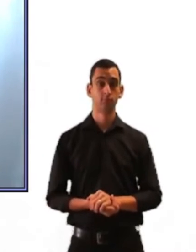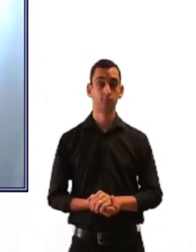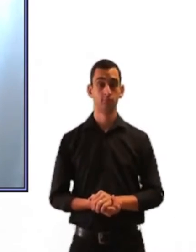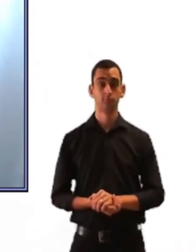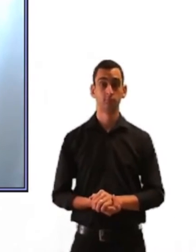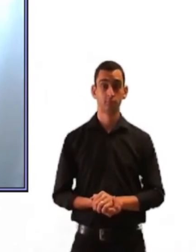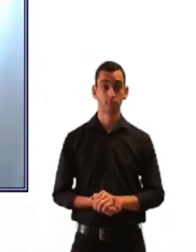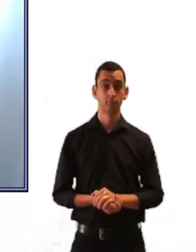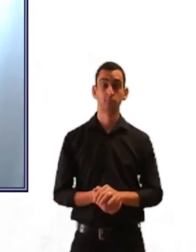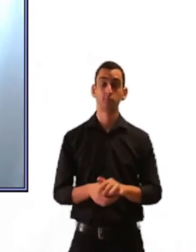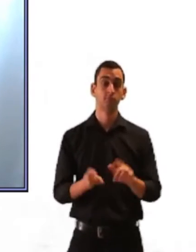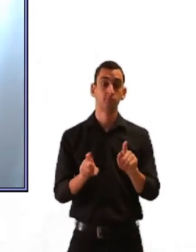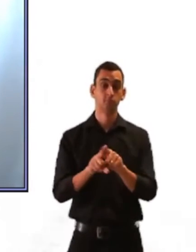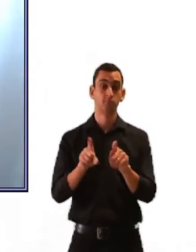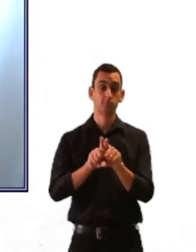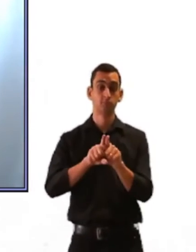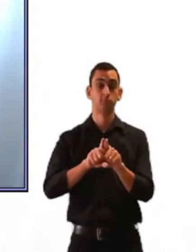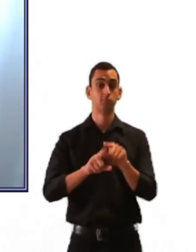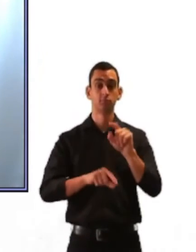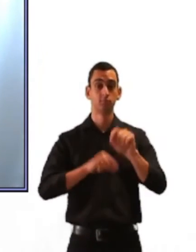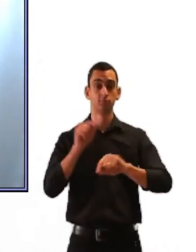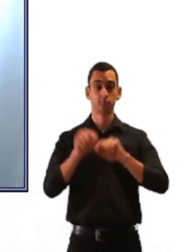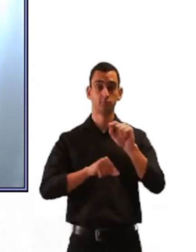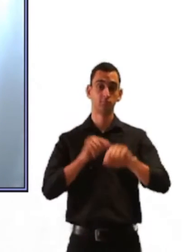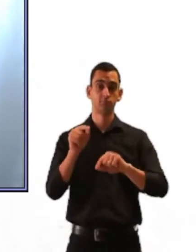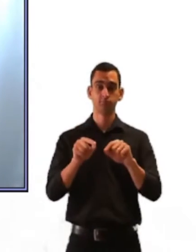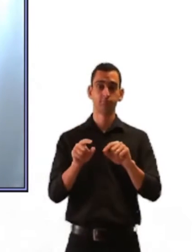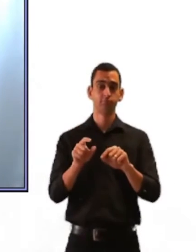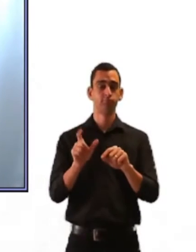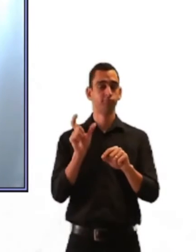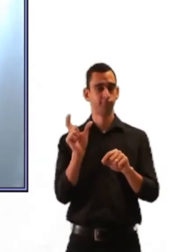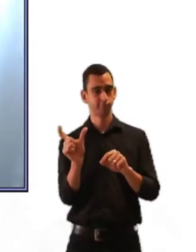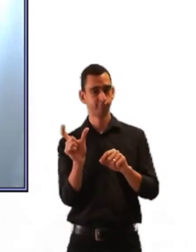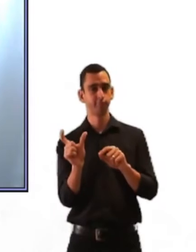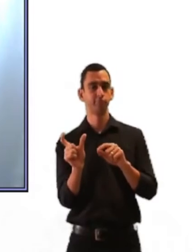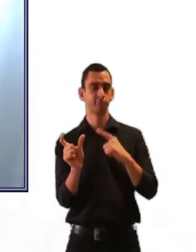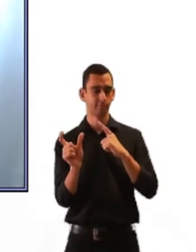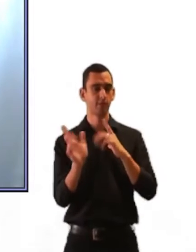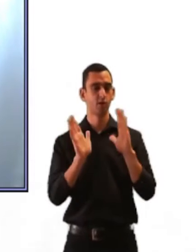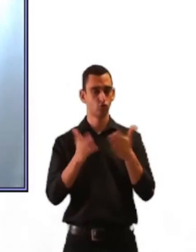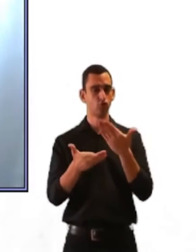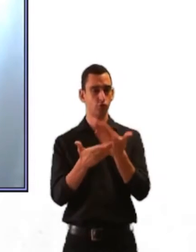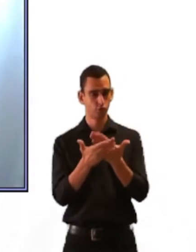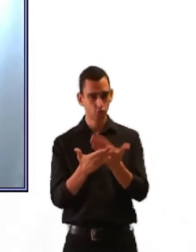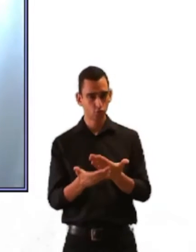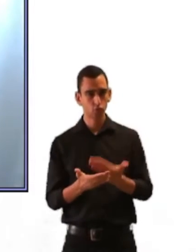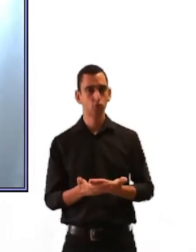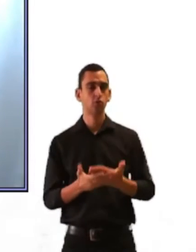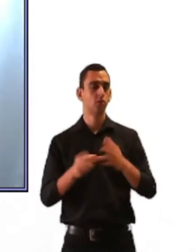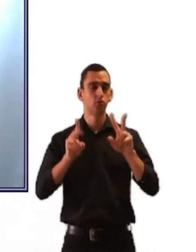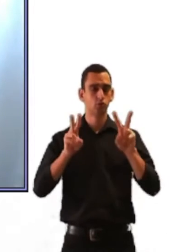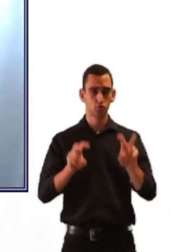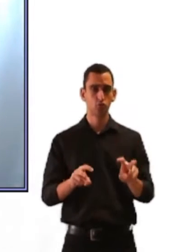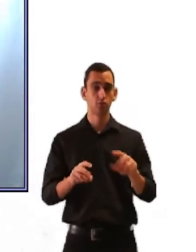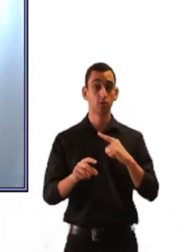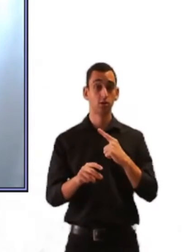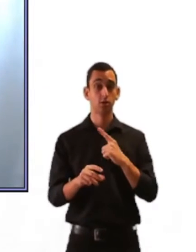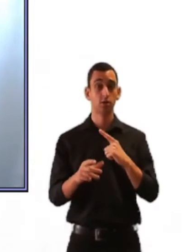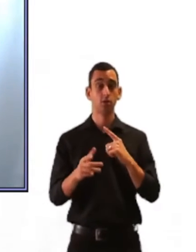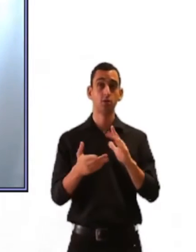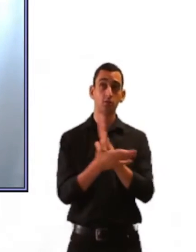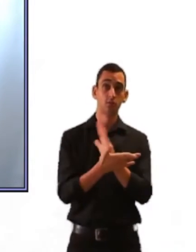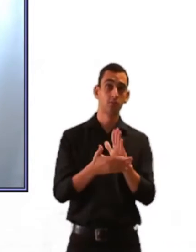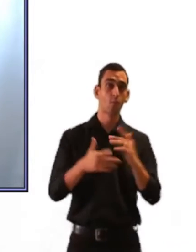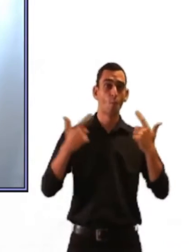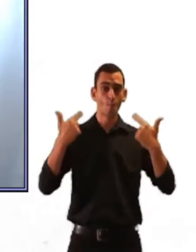1 minuto, do ponto de vista da hermenêutica, eu estava estudando isso para os hermeneutas, né, para aqueles que